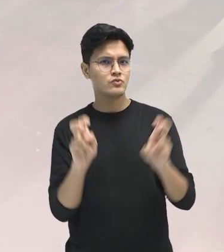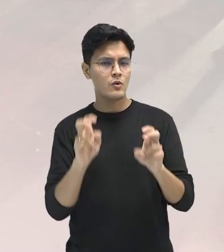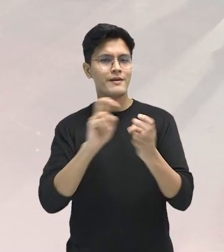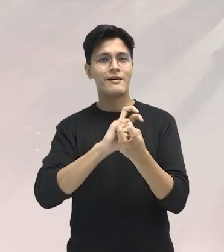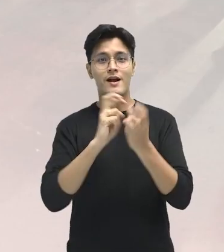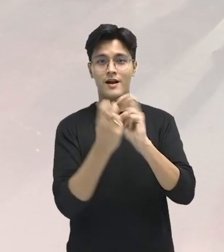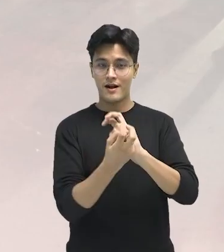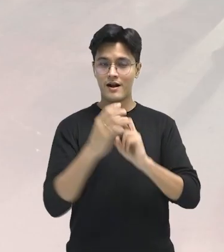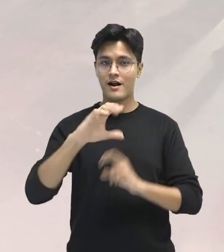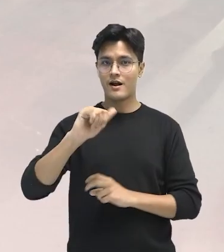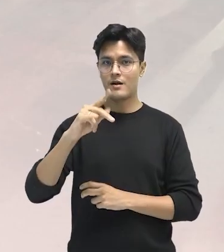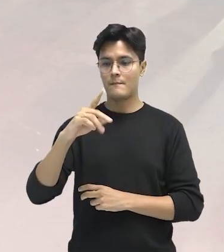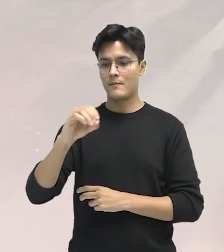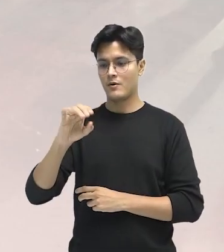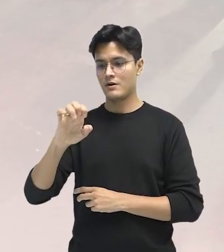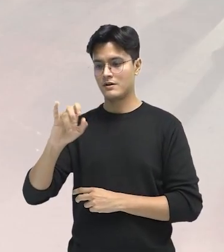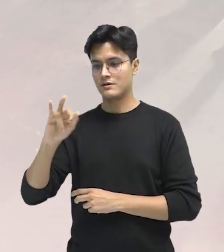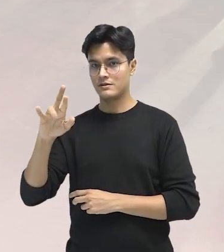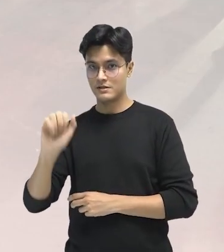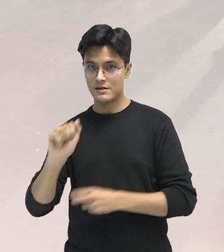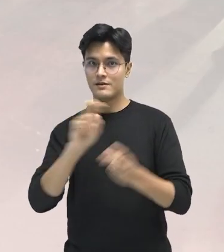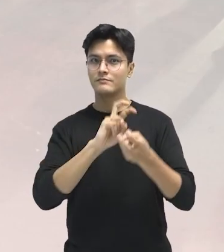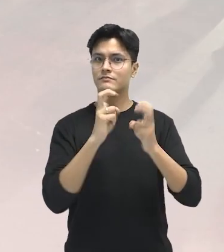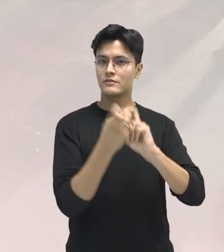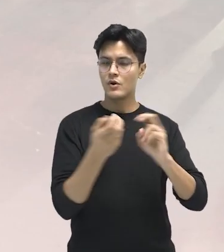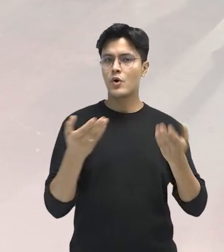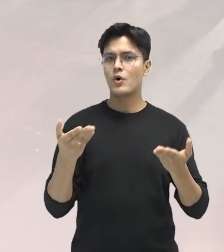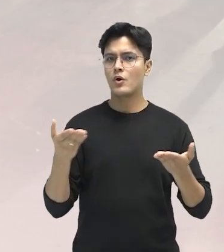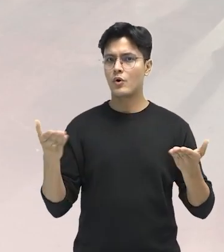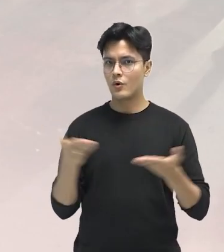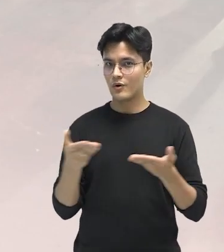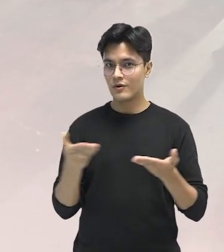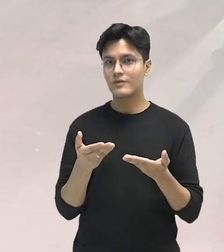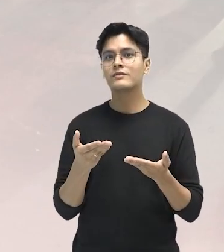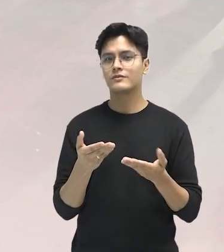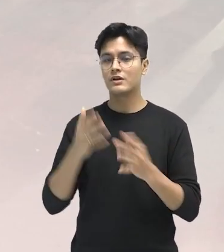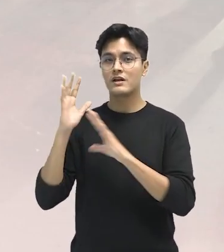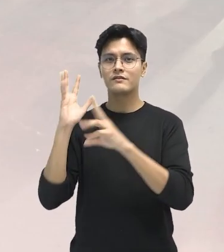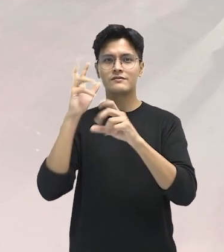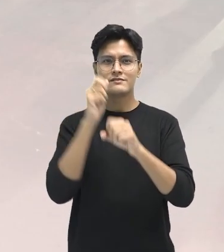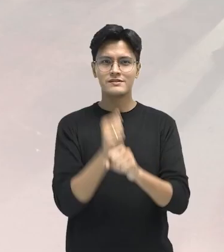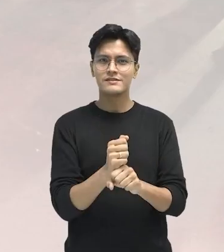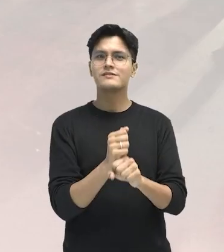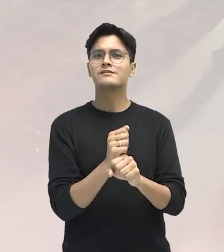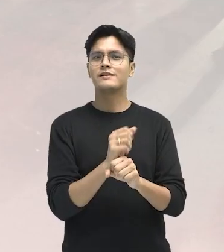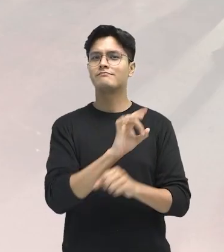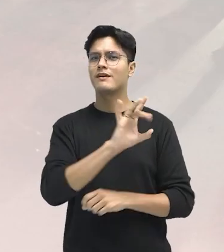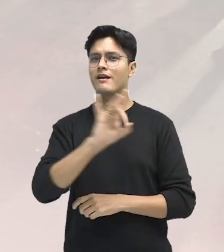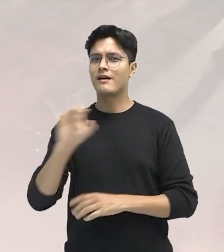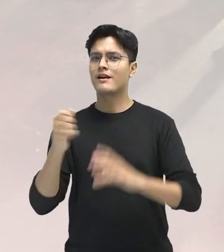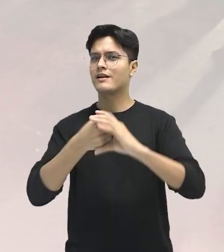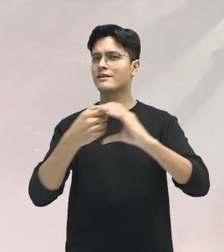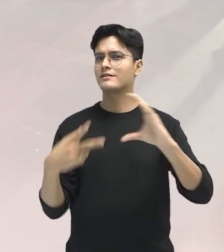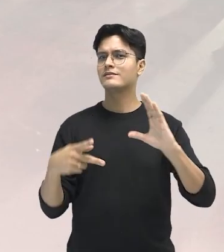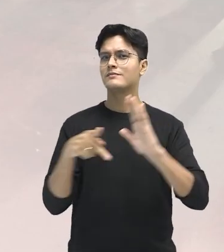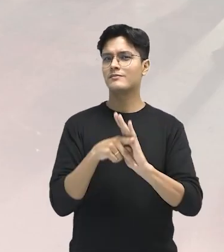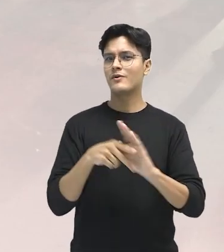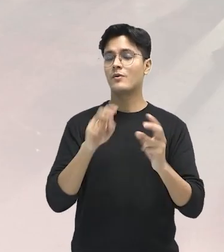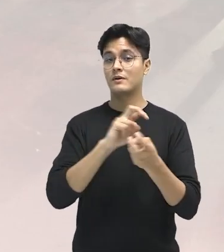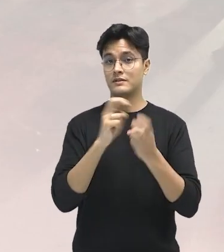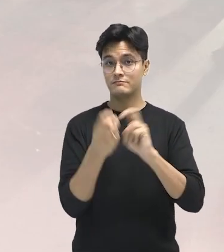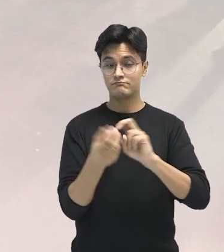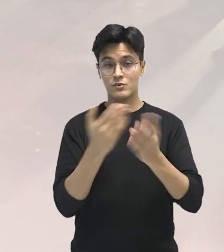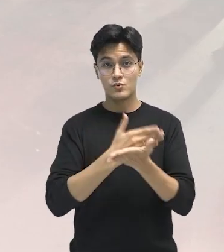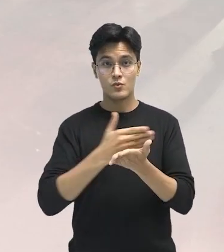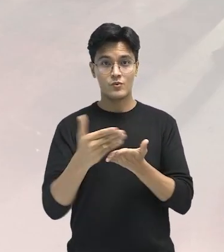iremos revisar cada passinho, cada pedacinho dessa arte maravilhosa. Vamos lá então, começando ali